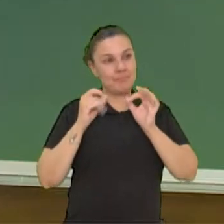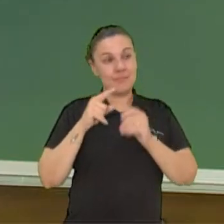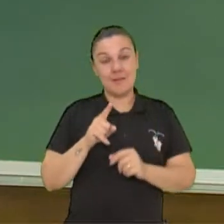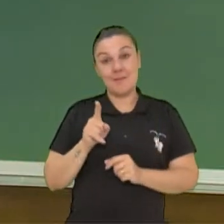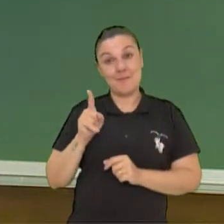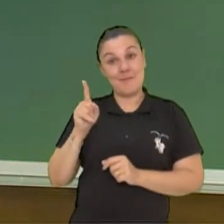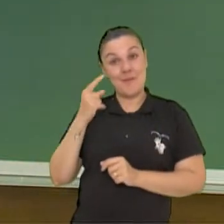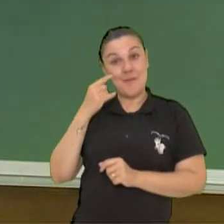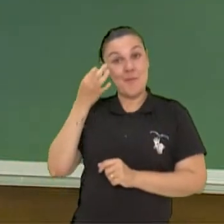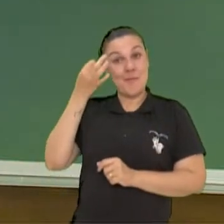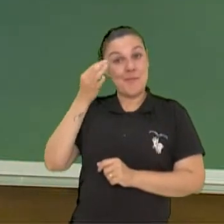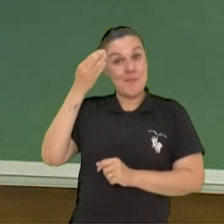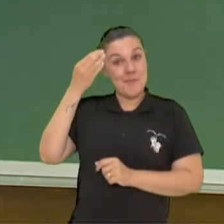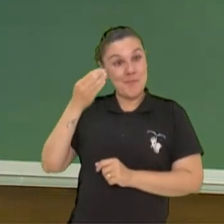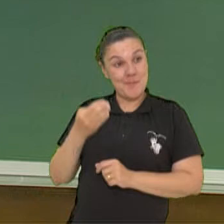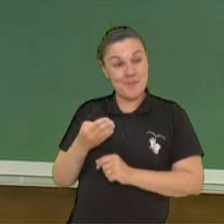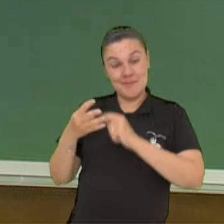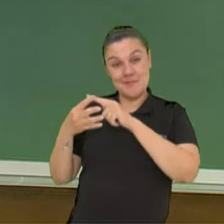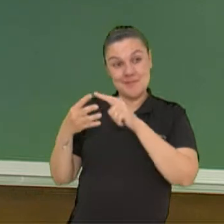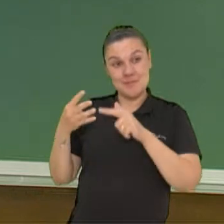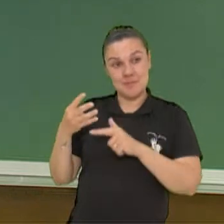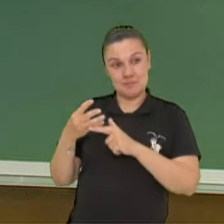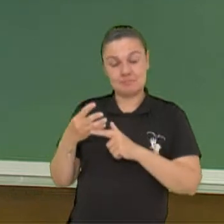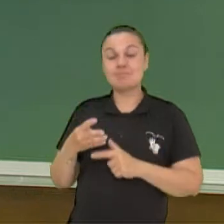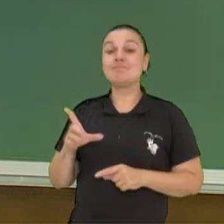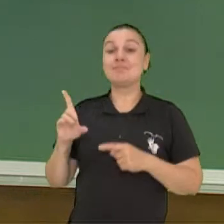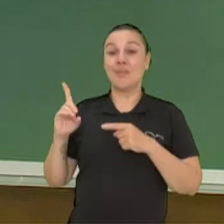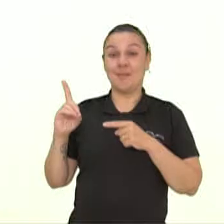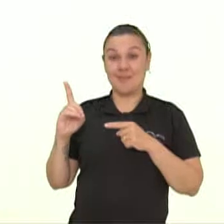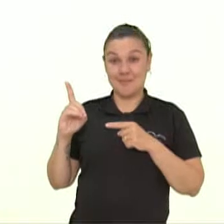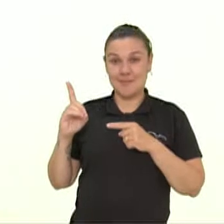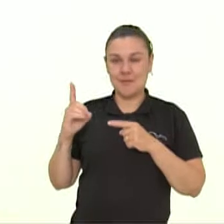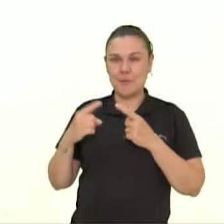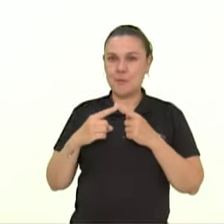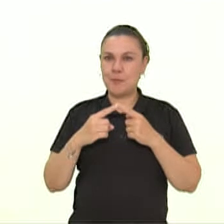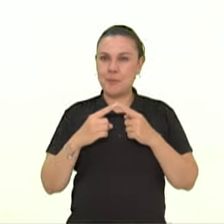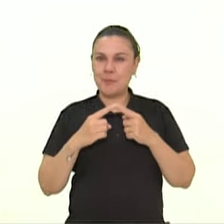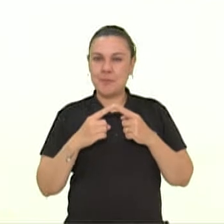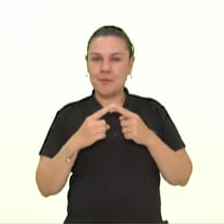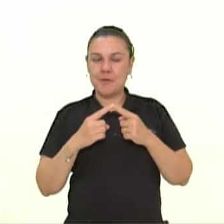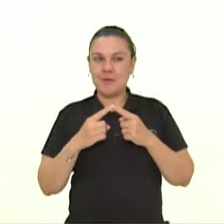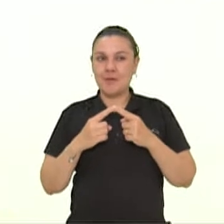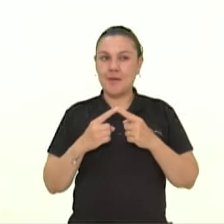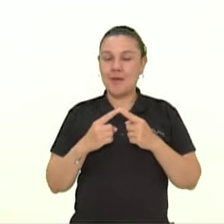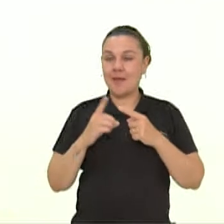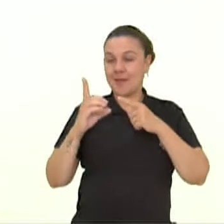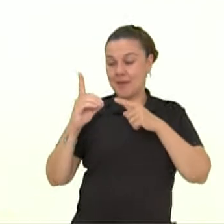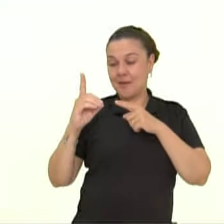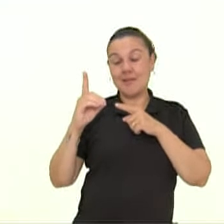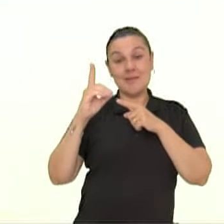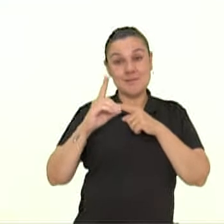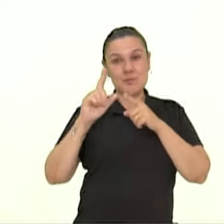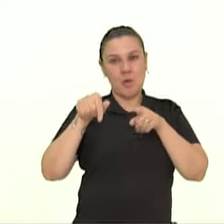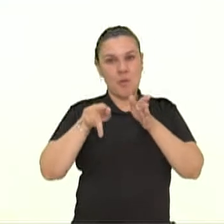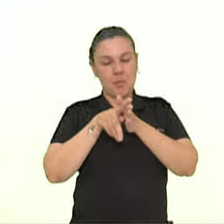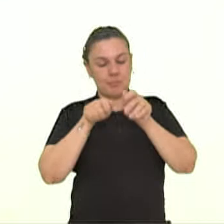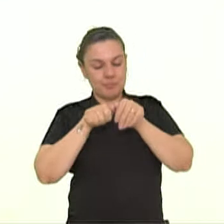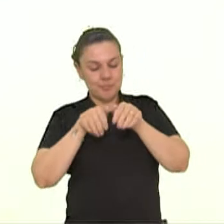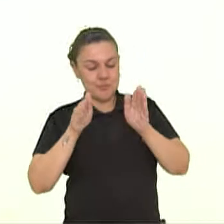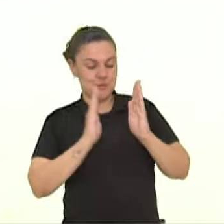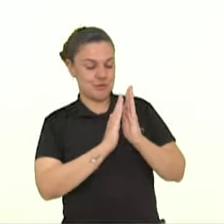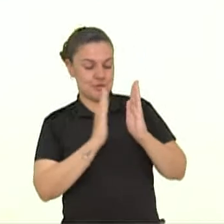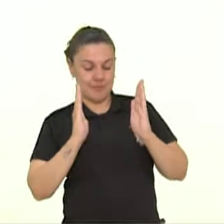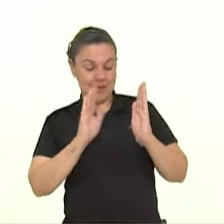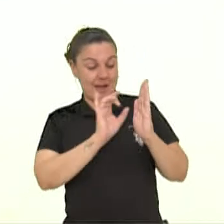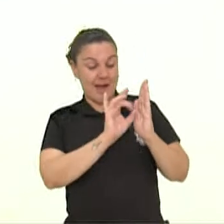Ela aparentemente, ela traz de uma maneira clara as coisas, mas quando você vai ler cada alternativa, ela é